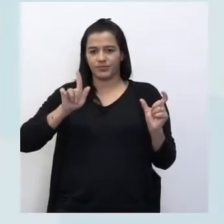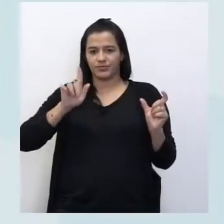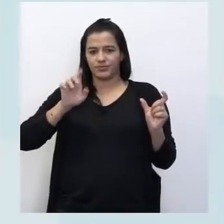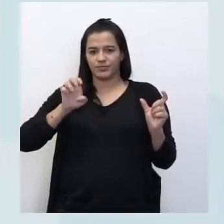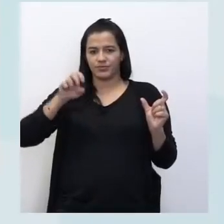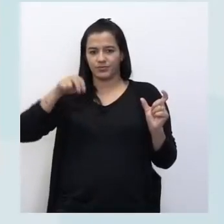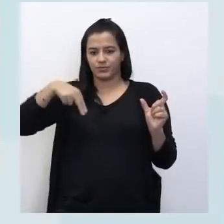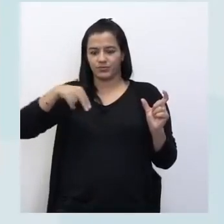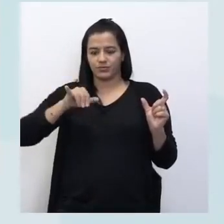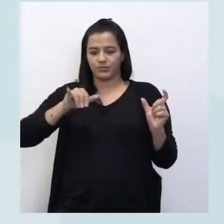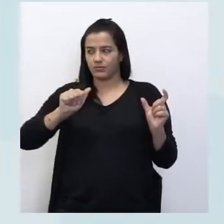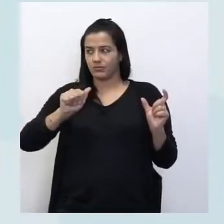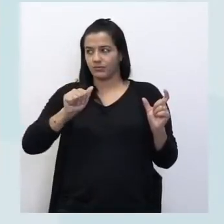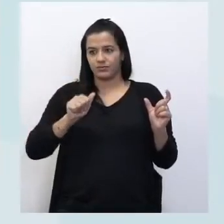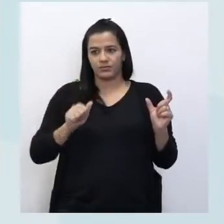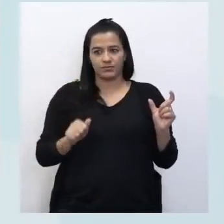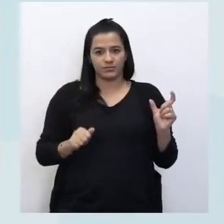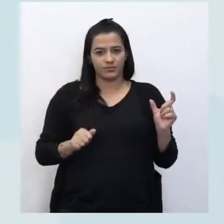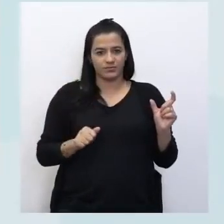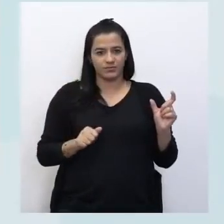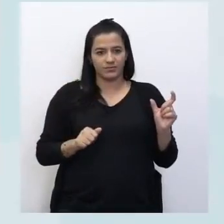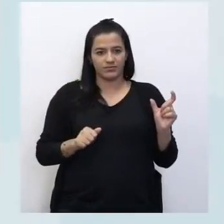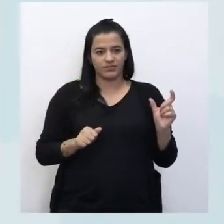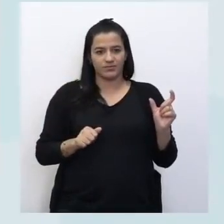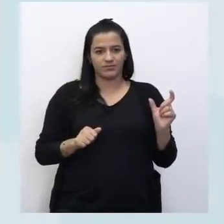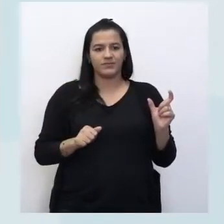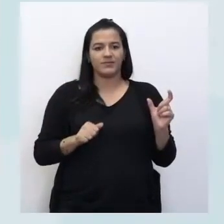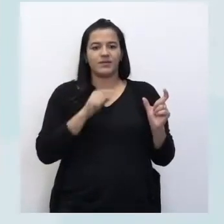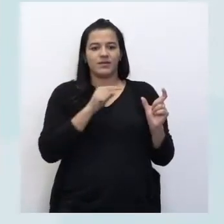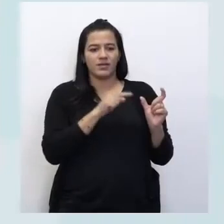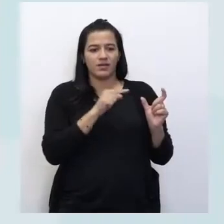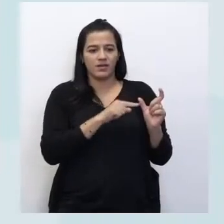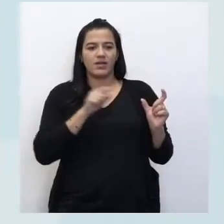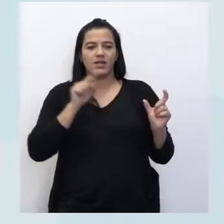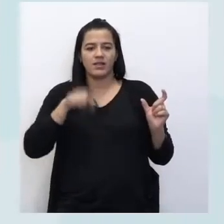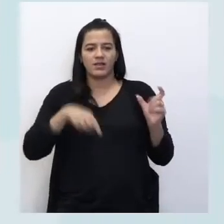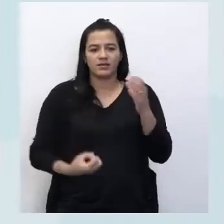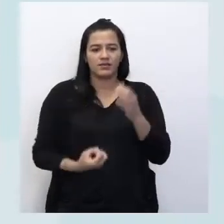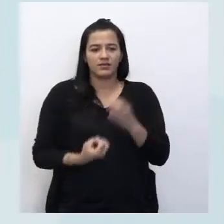palavra eugenia é cunhada lá em